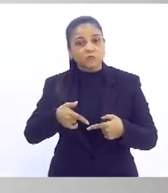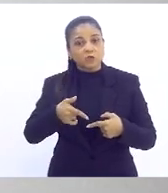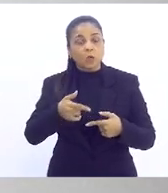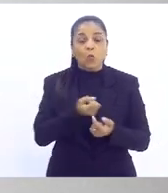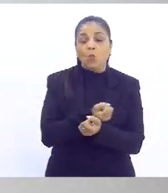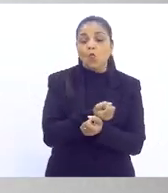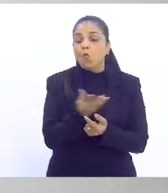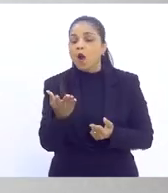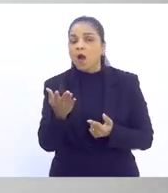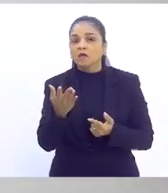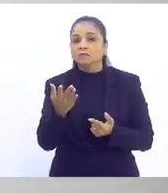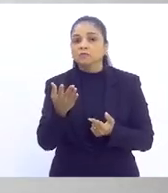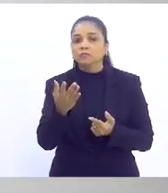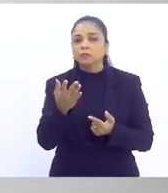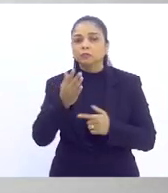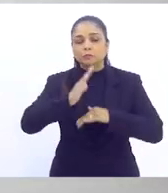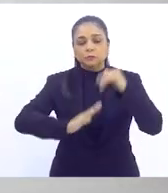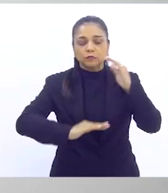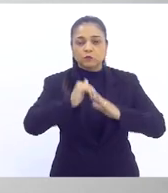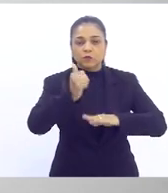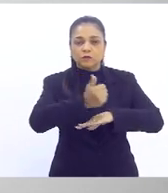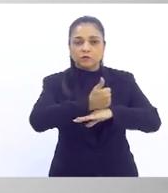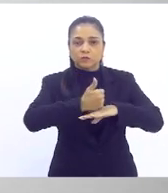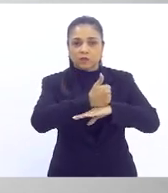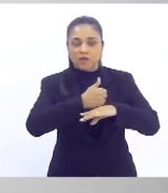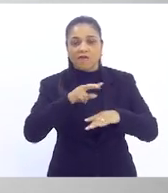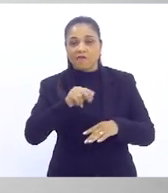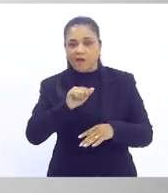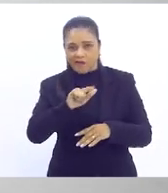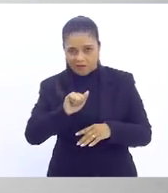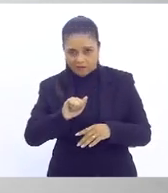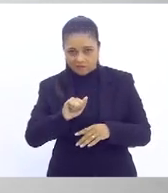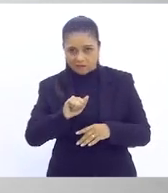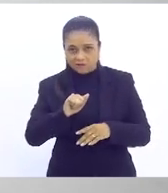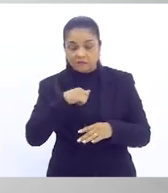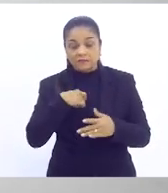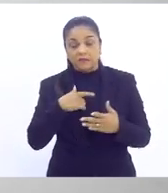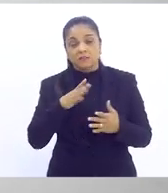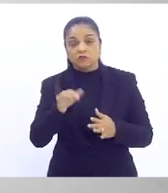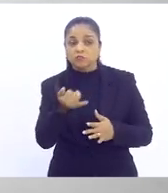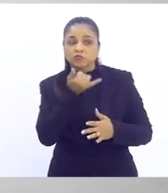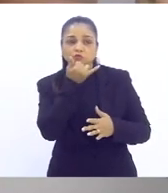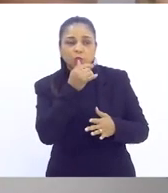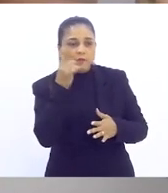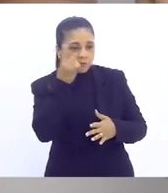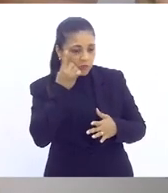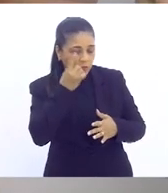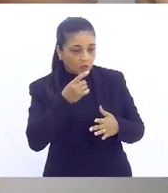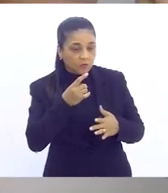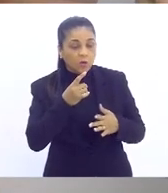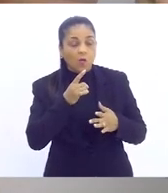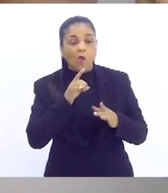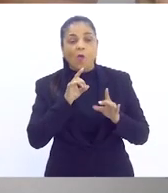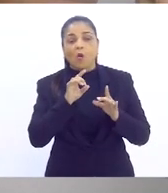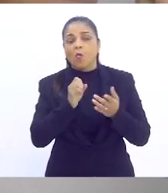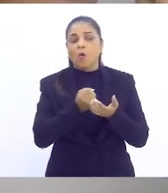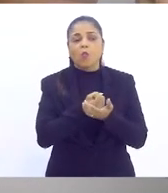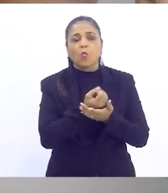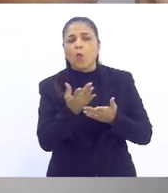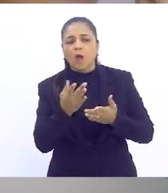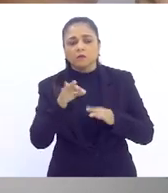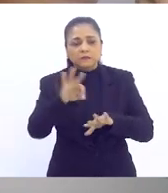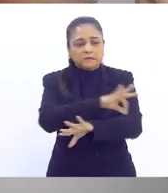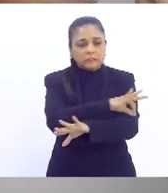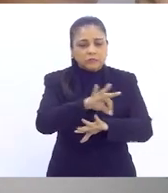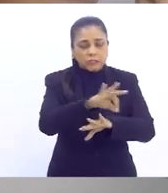quantitativo Real necessário desculpa Deputado o quantitativo necessário e a especialidade são quantos dinheiros químicos